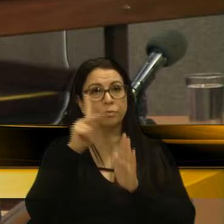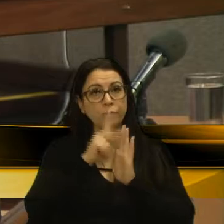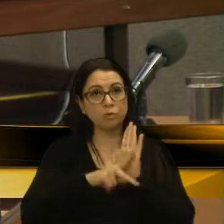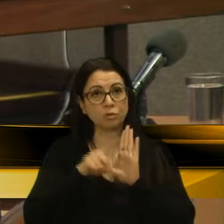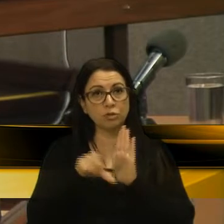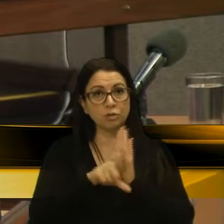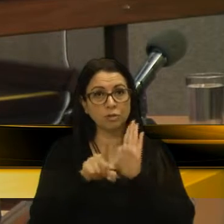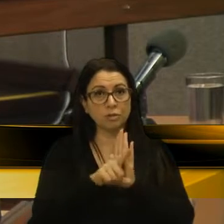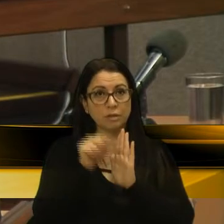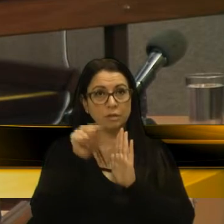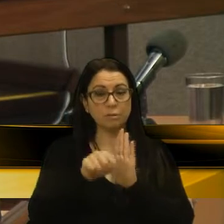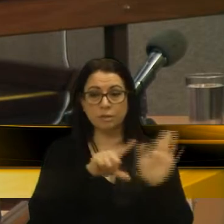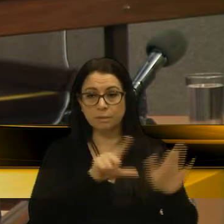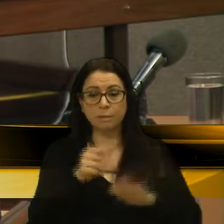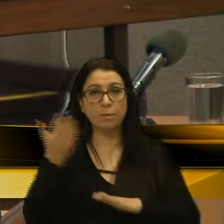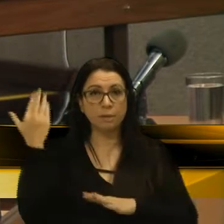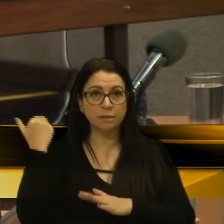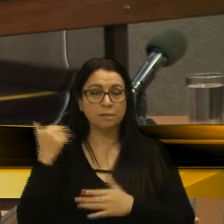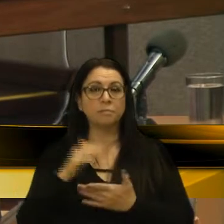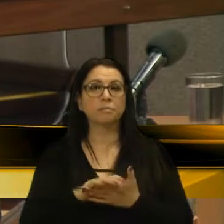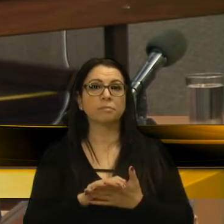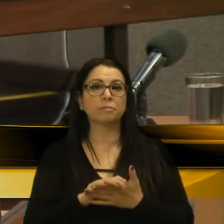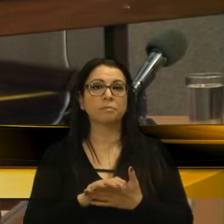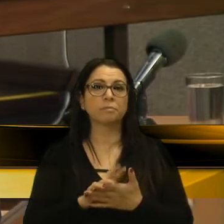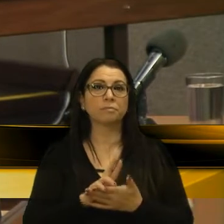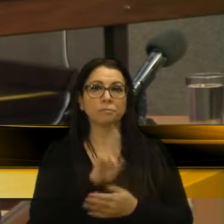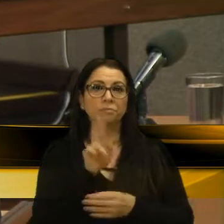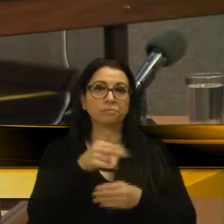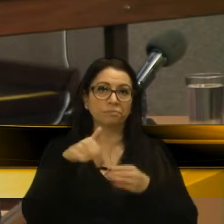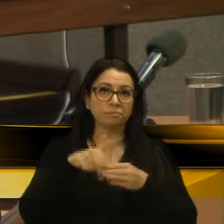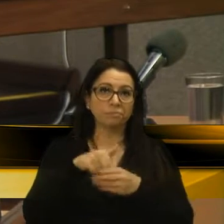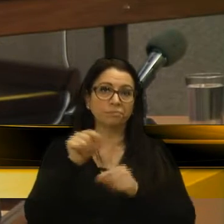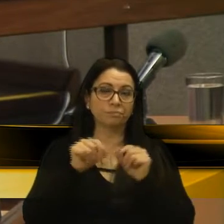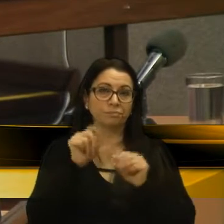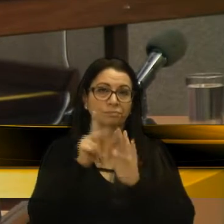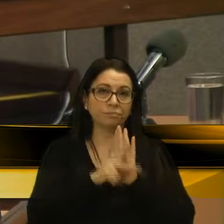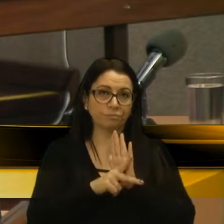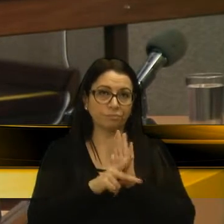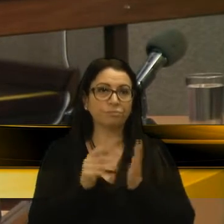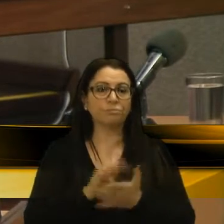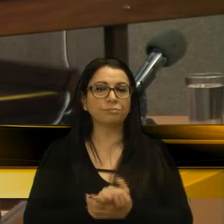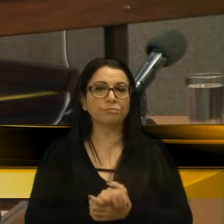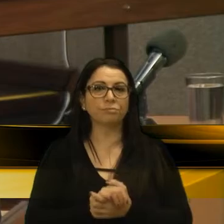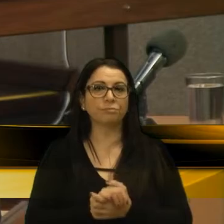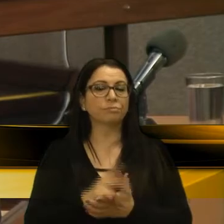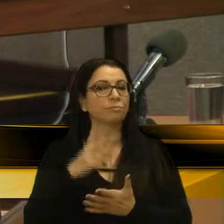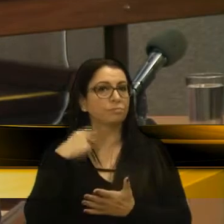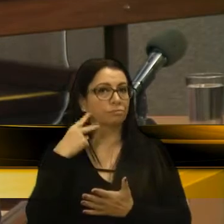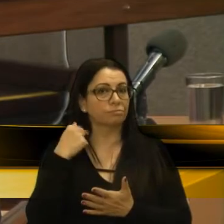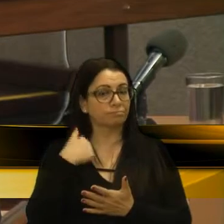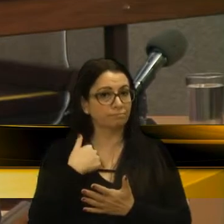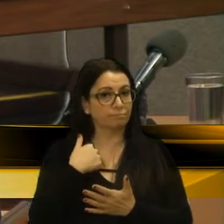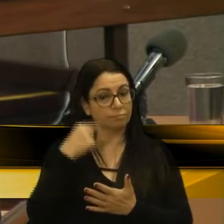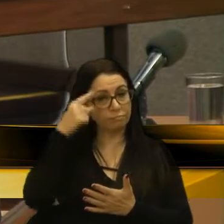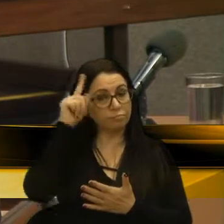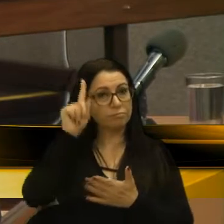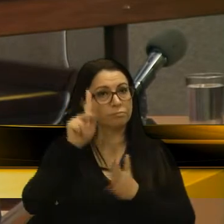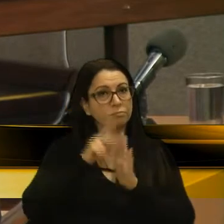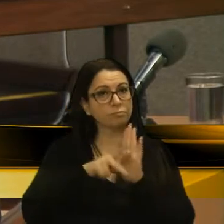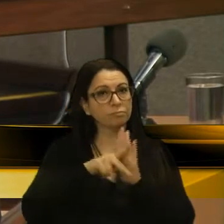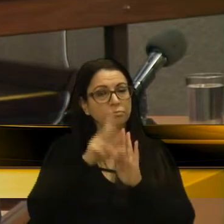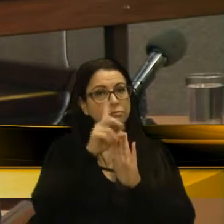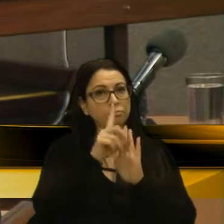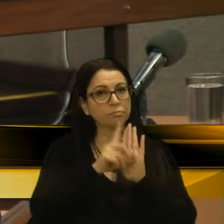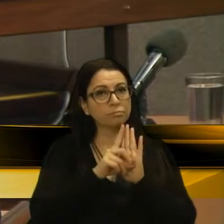inclusive esteve na semana passada ocupando a tribuna e falando do projeto. E, vereadora, eu sou autor do projeto que decretou